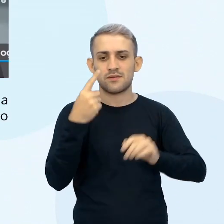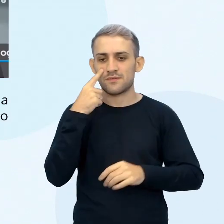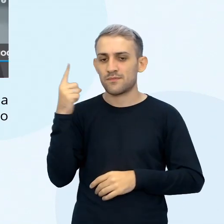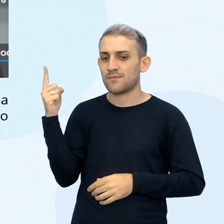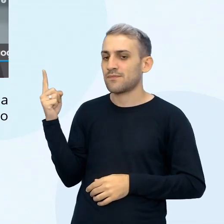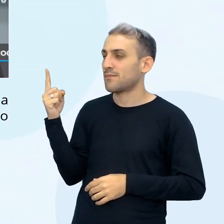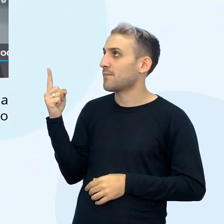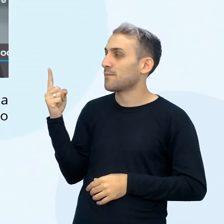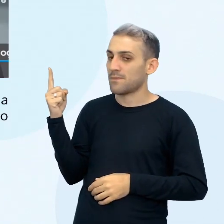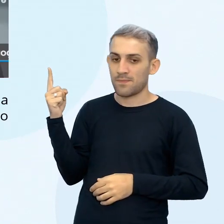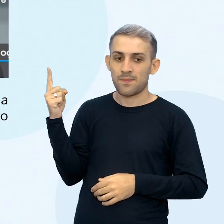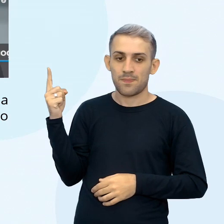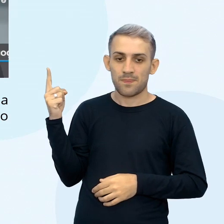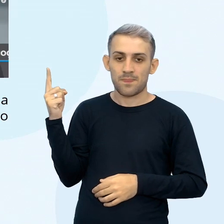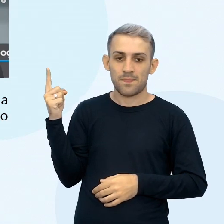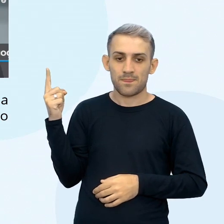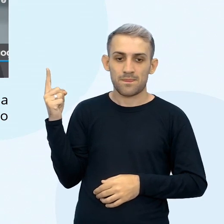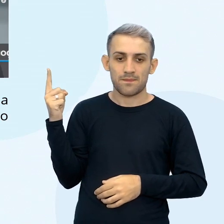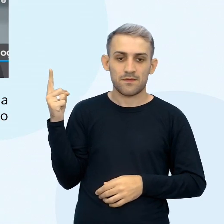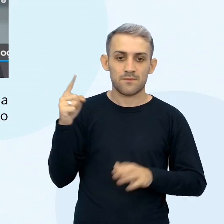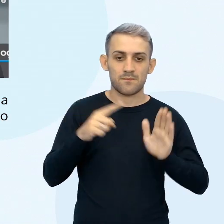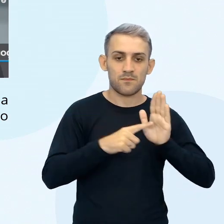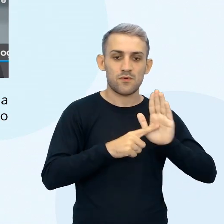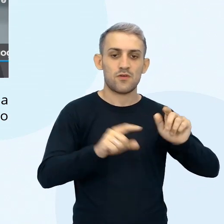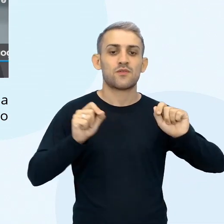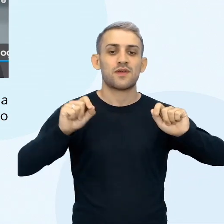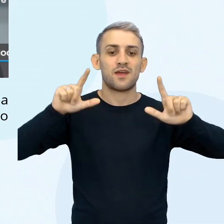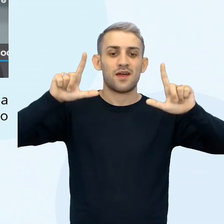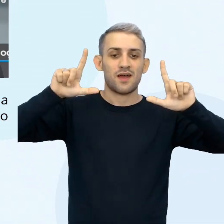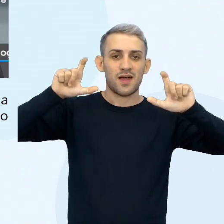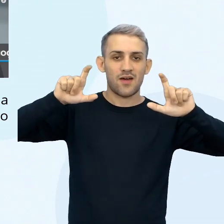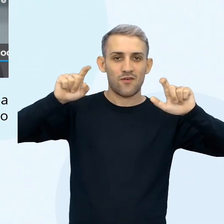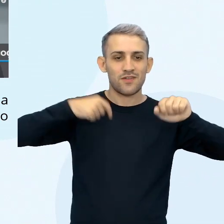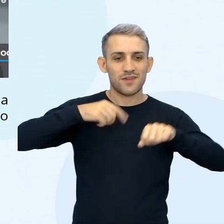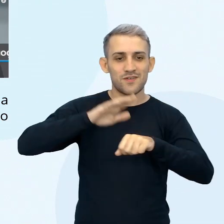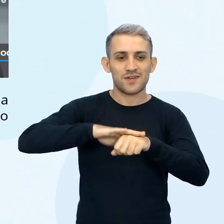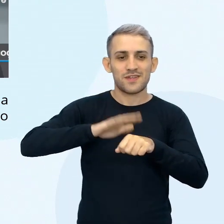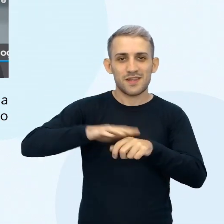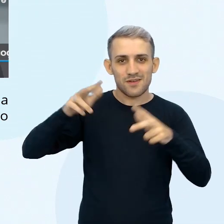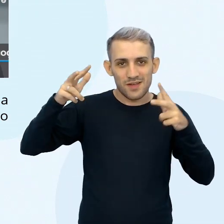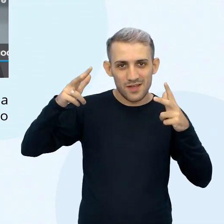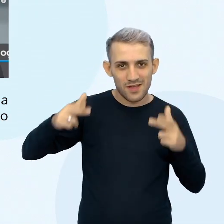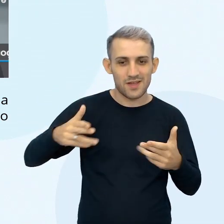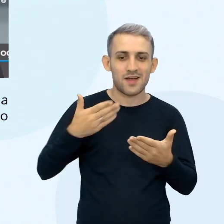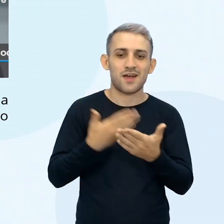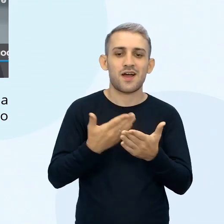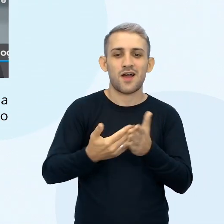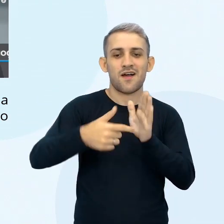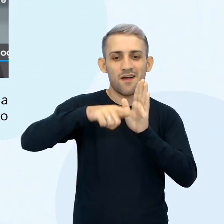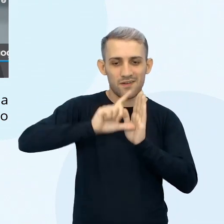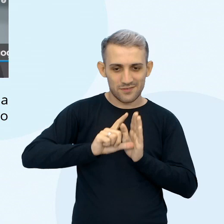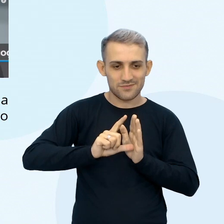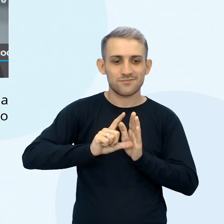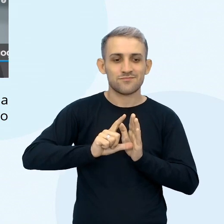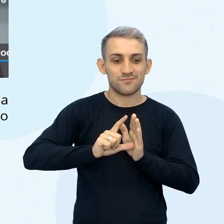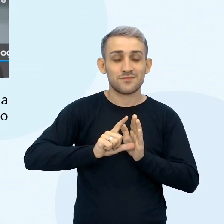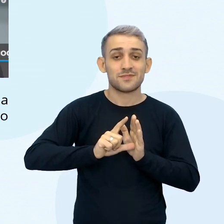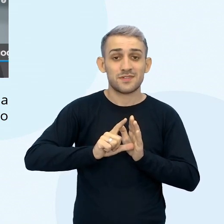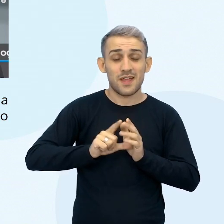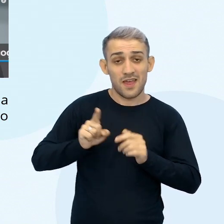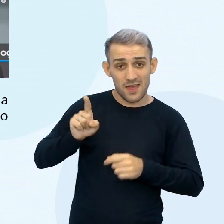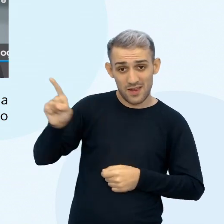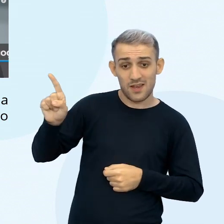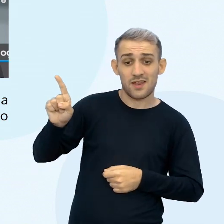na última aula para vocês. E aí mostra ali a foto, que eu fiz um print de uma aula que ele já participou. O Ian, que